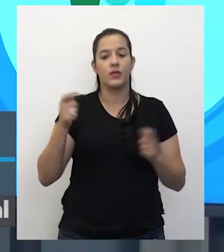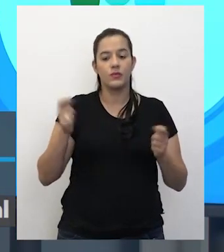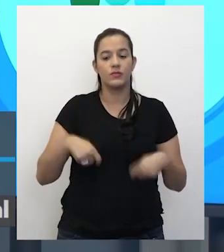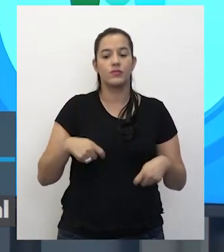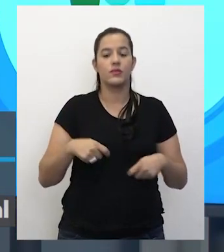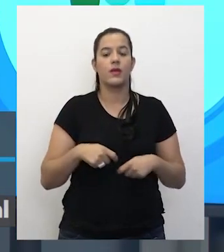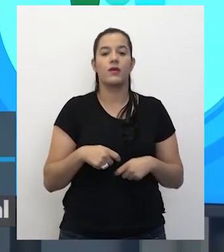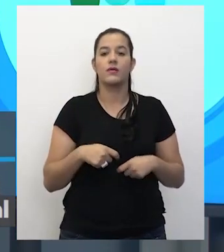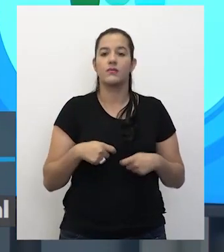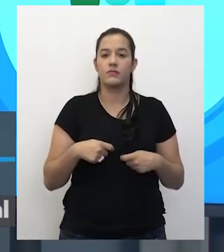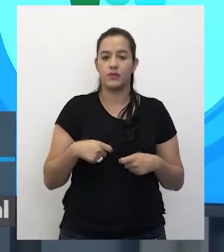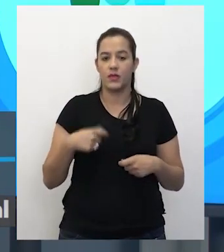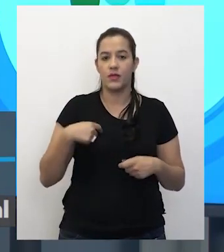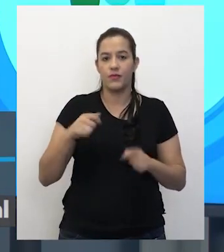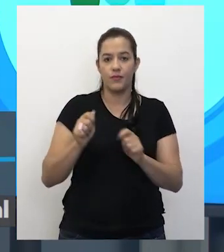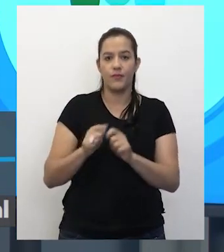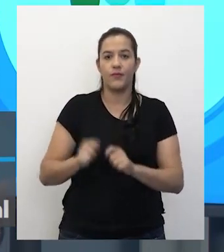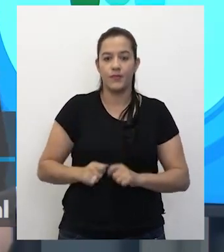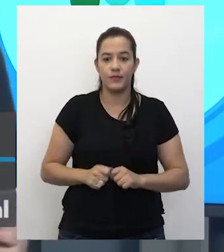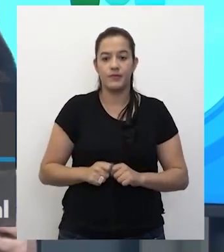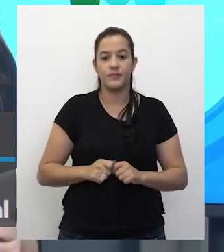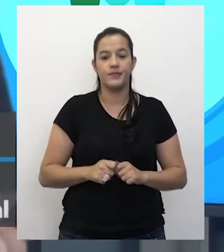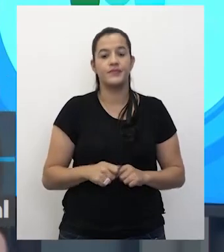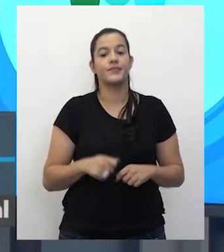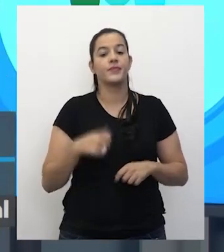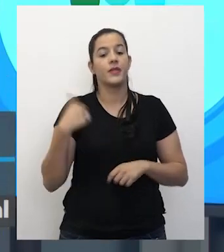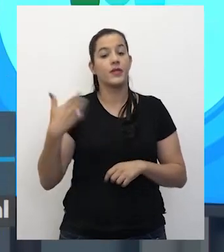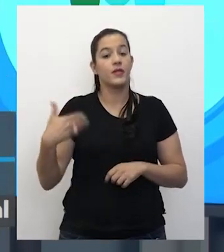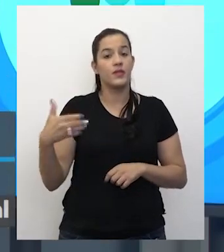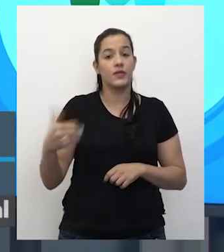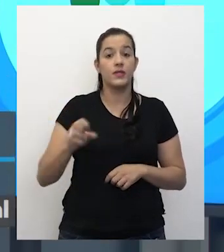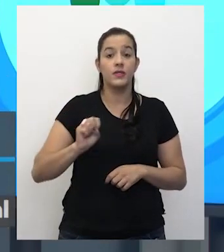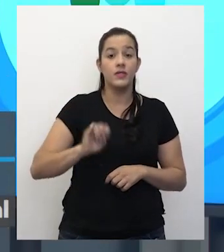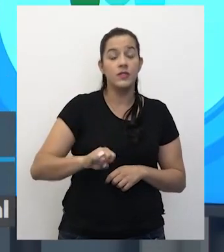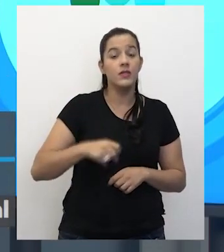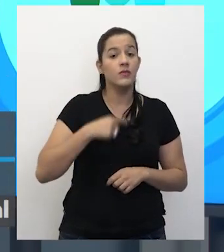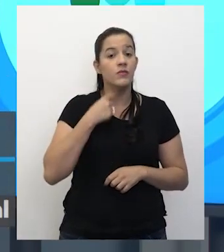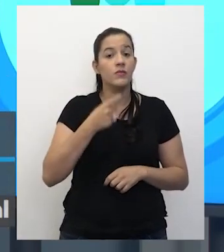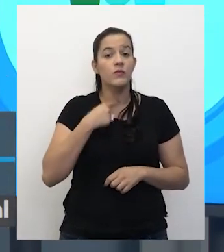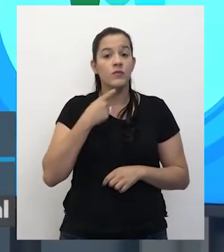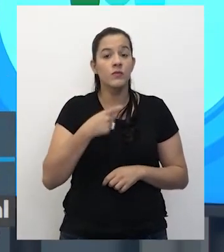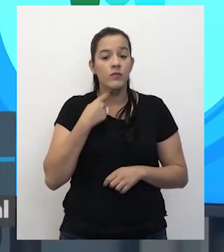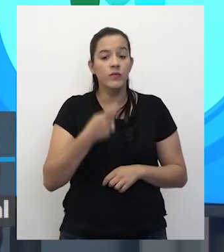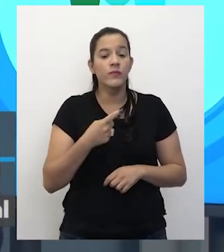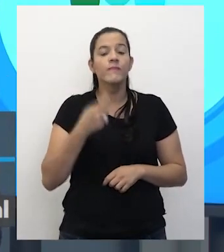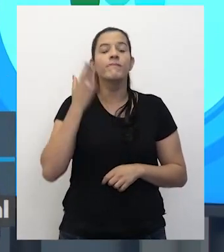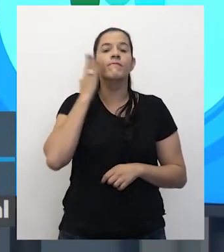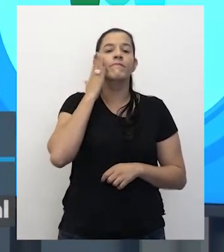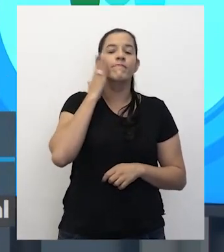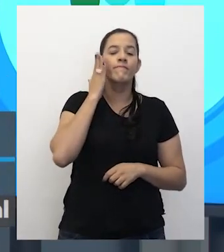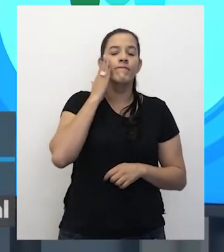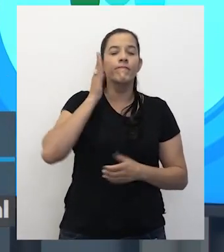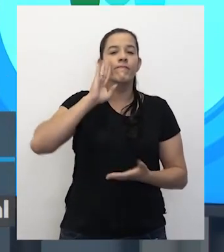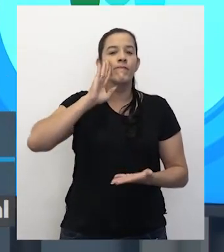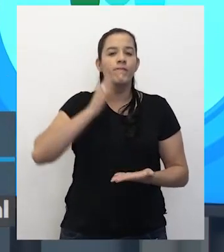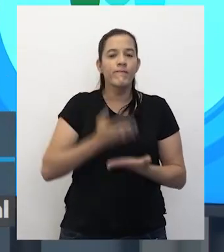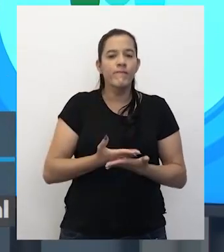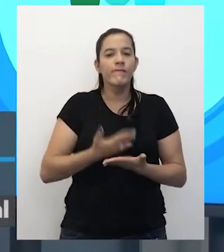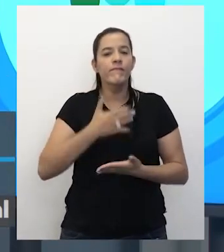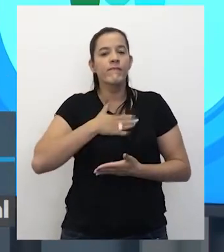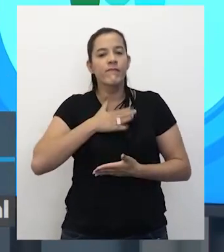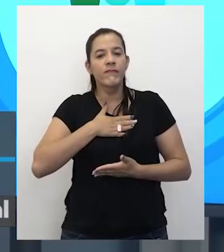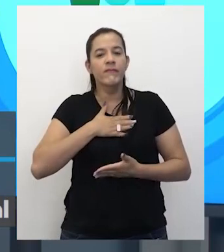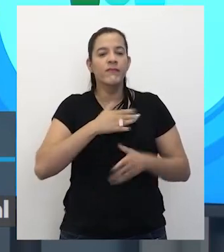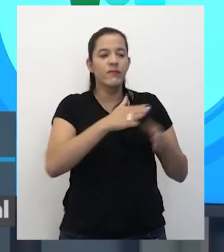capaz, eu sei que eu consigo fazer isso. E se eu não consigo sozinho, eu sei também que eu confio em mim o suficiente para